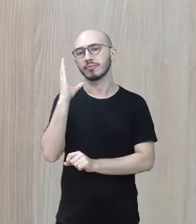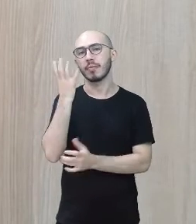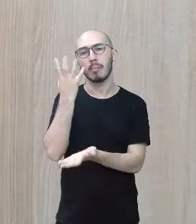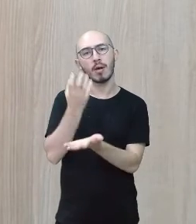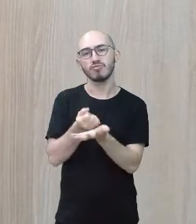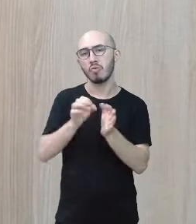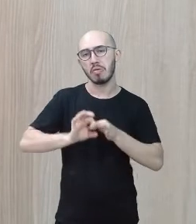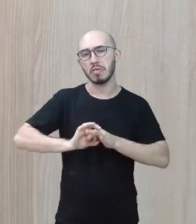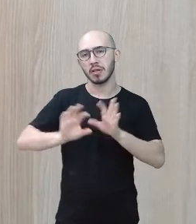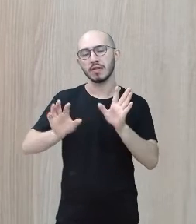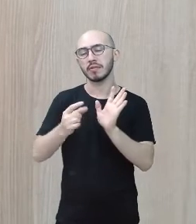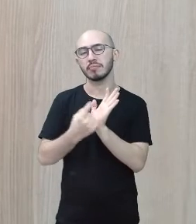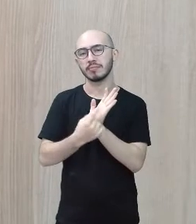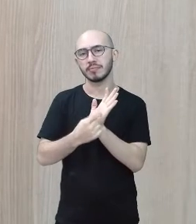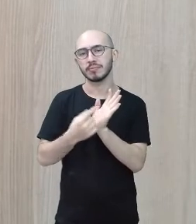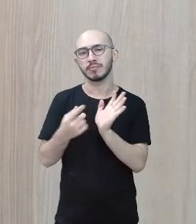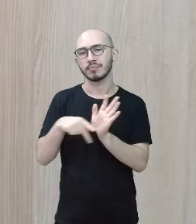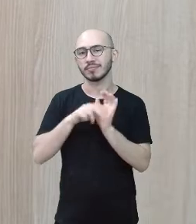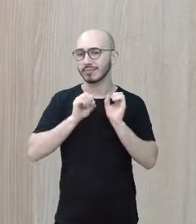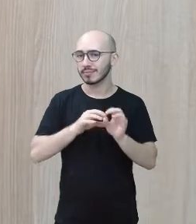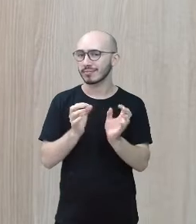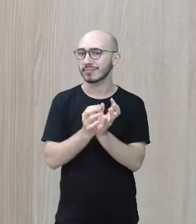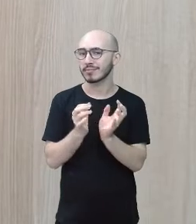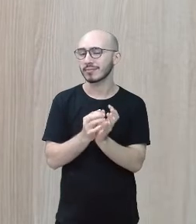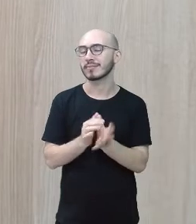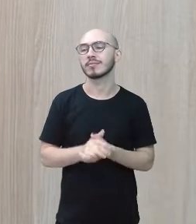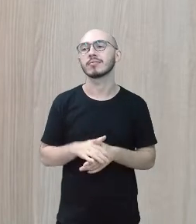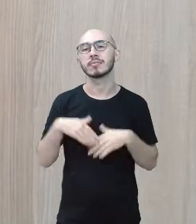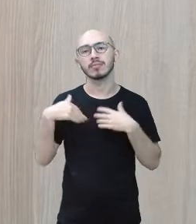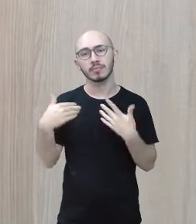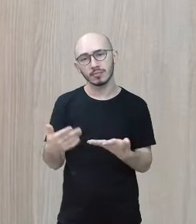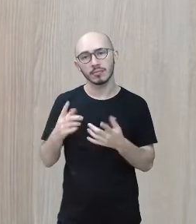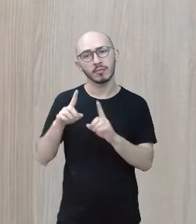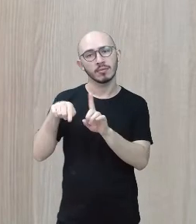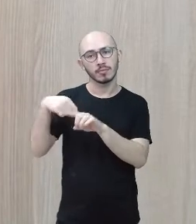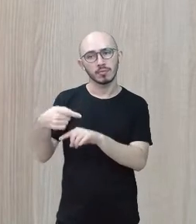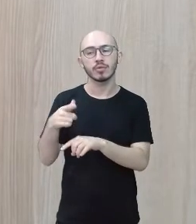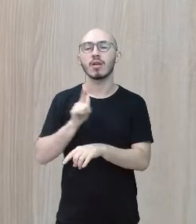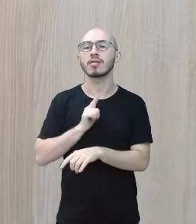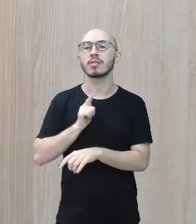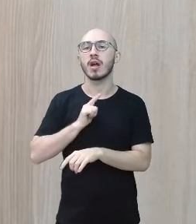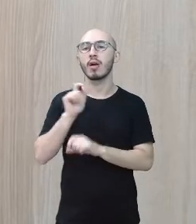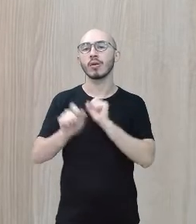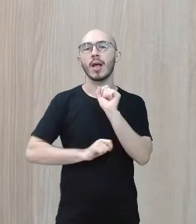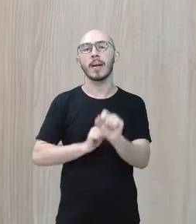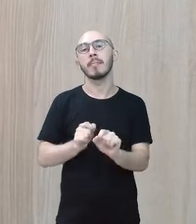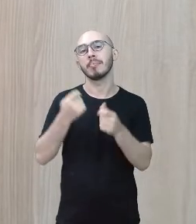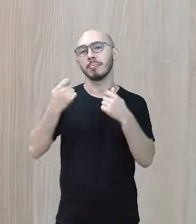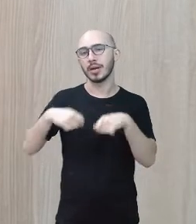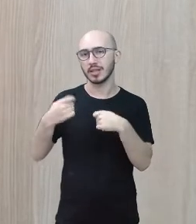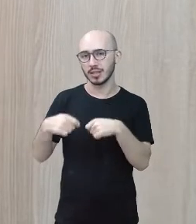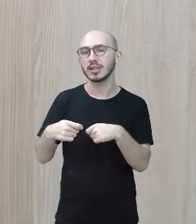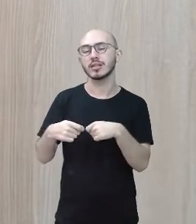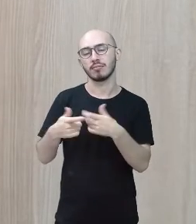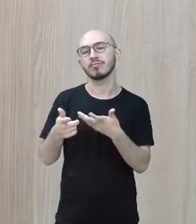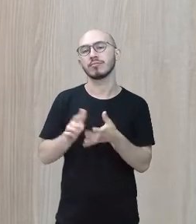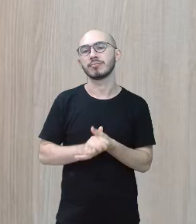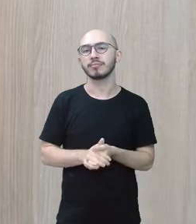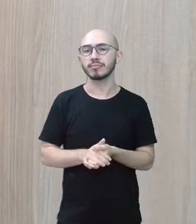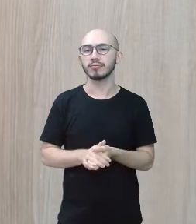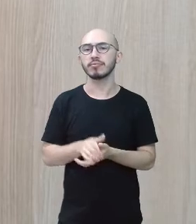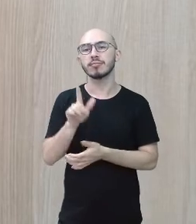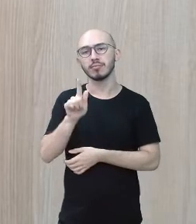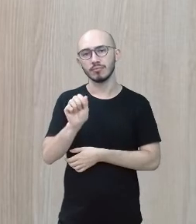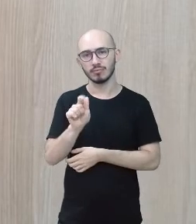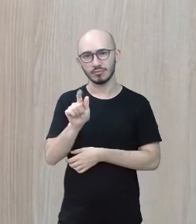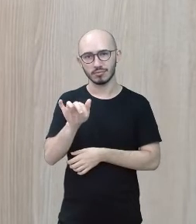fazer o download do aplicativo, tá bom? Então lá, quando você fizer o download, vai pedir para você colocar o seu login e a sua senha. O